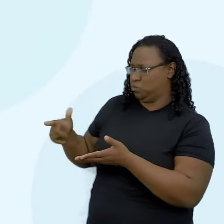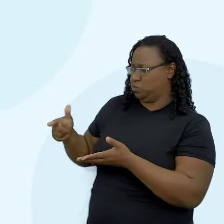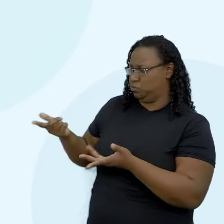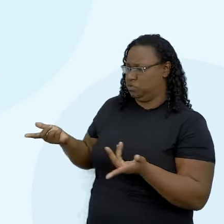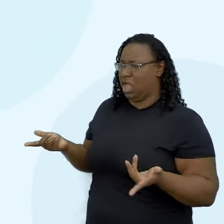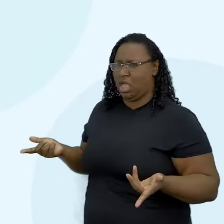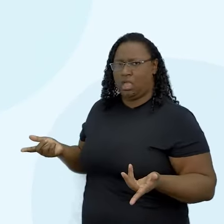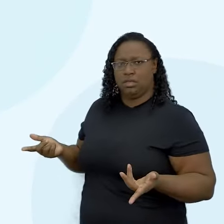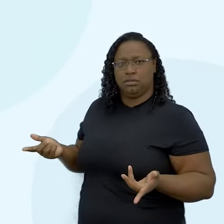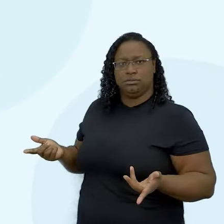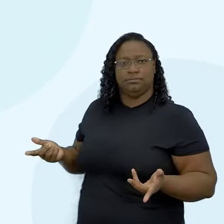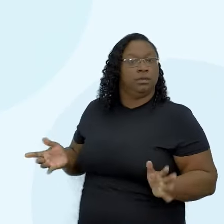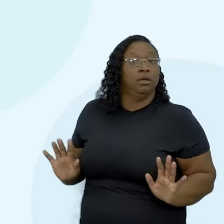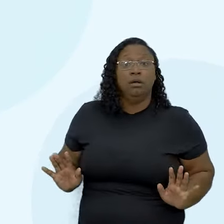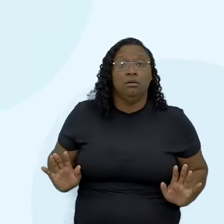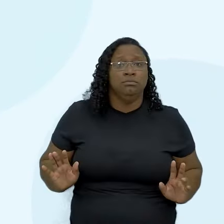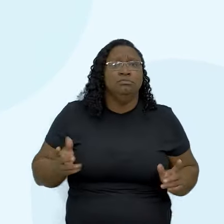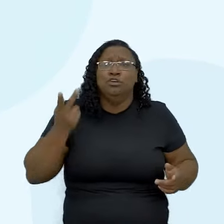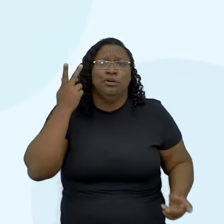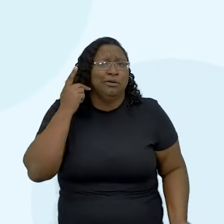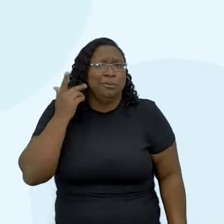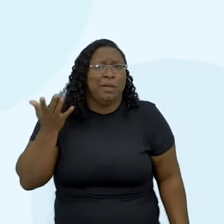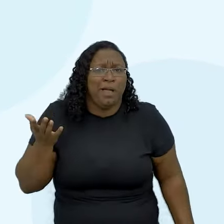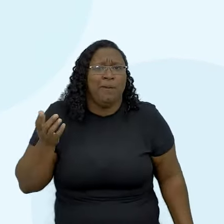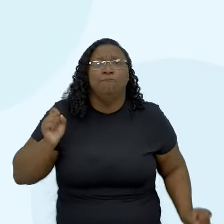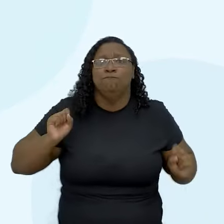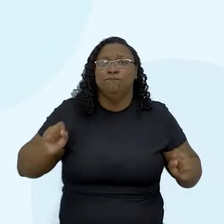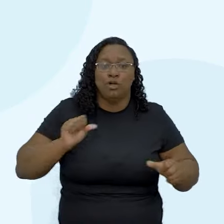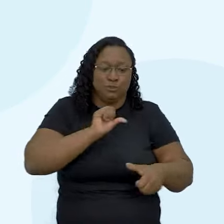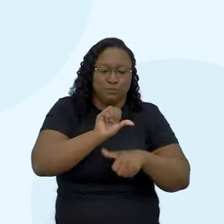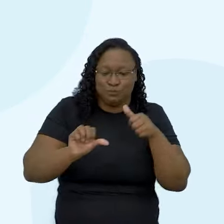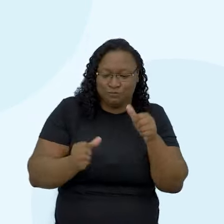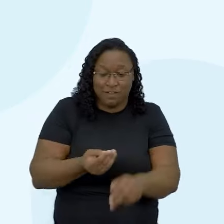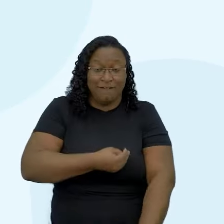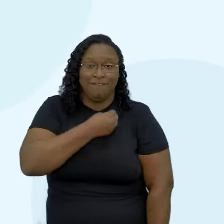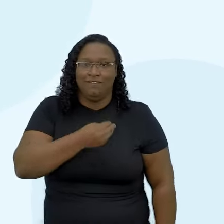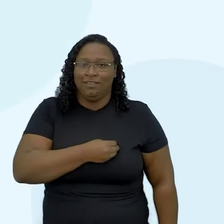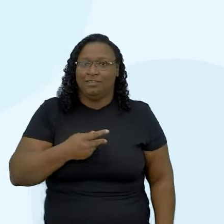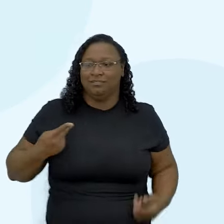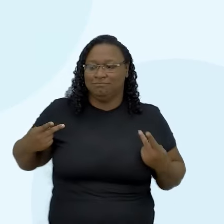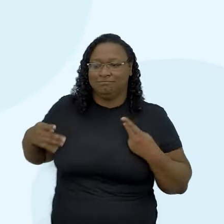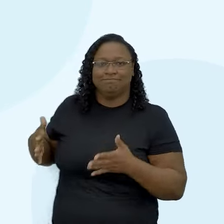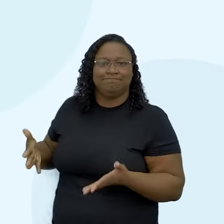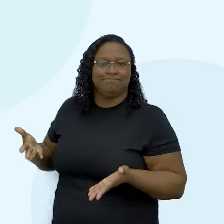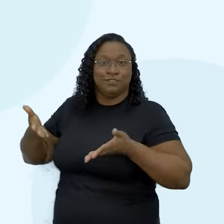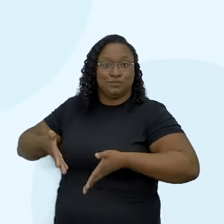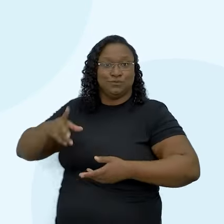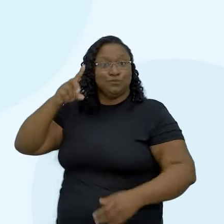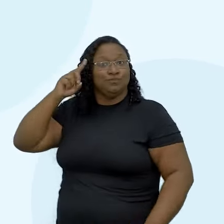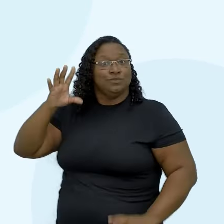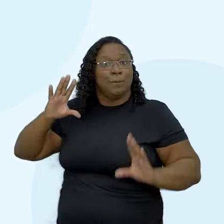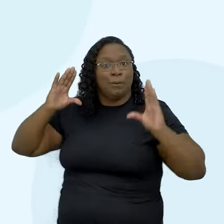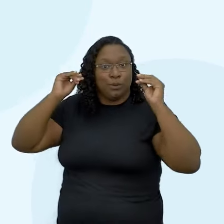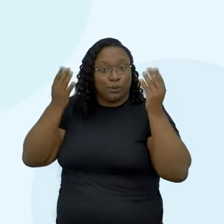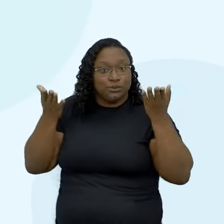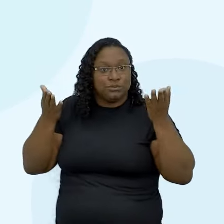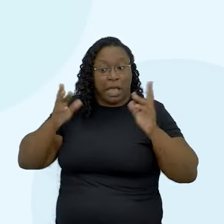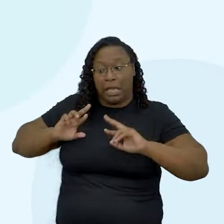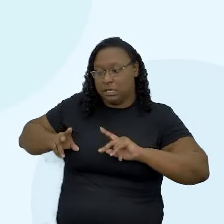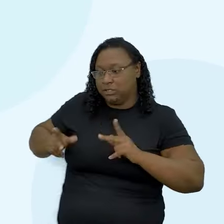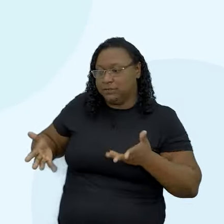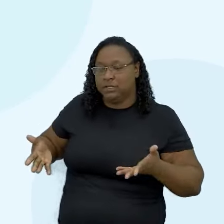Gente, super de boa, você pode se tornar um milionário do dia pra noite. Essa ideia que a gente tem que essas diferenças de